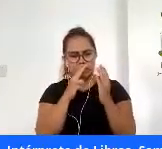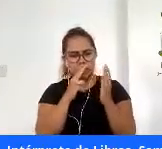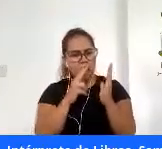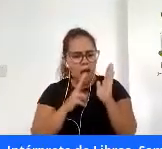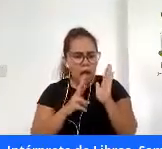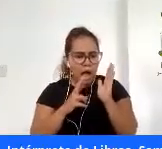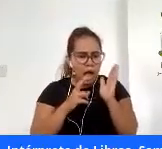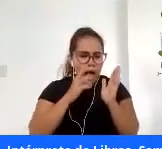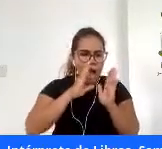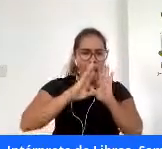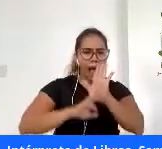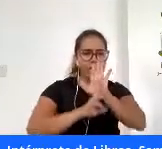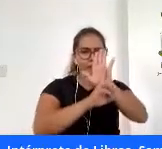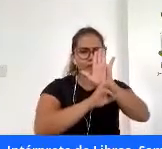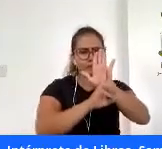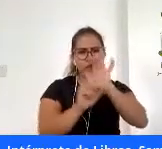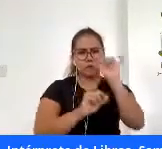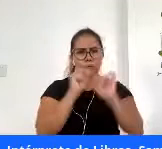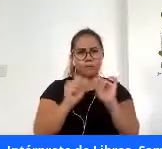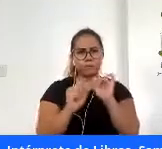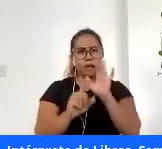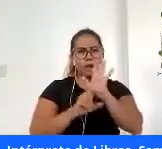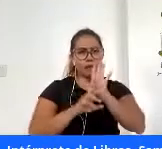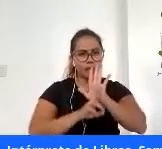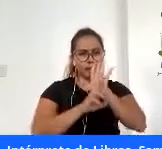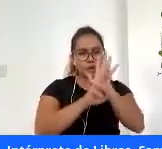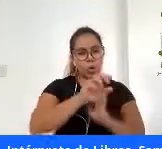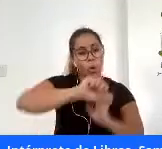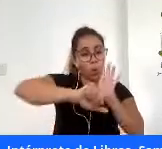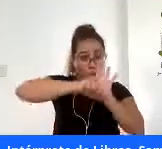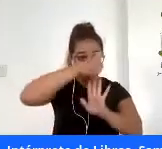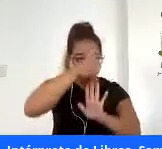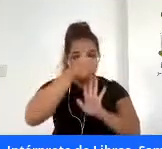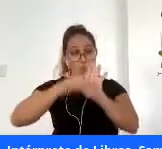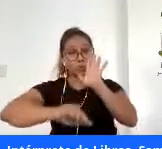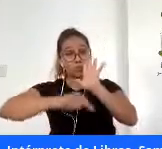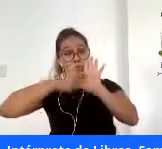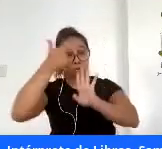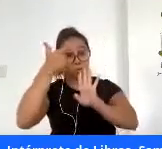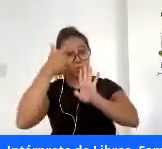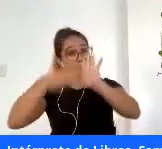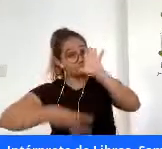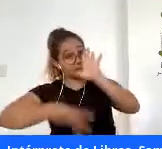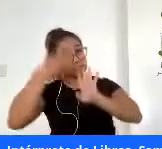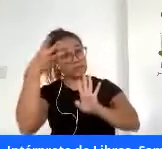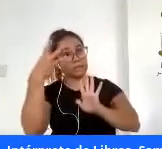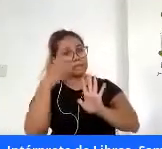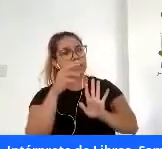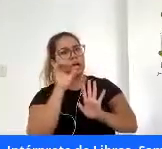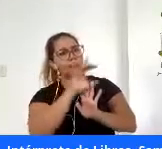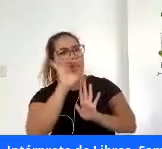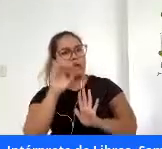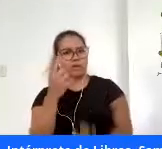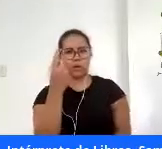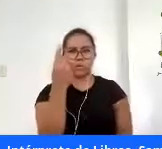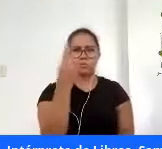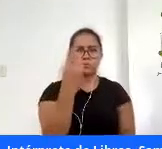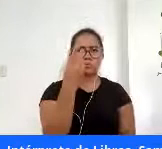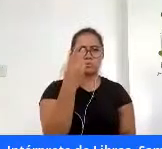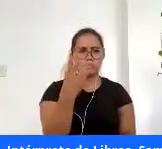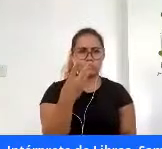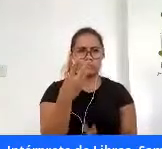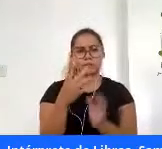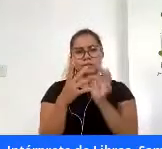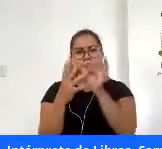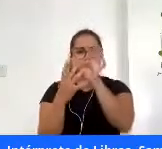um desses dedos. Então tem aqui a representação do dígito 1, 2 e 3, correspondente a cada um dos nossos dedos. Como é que